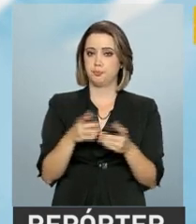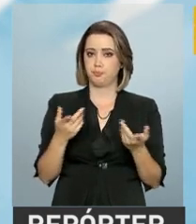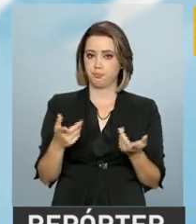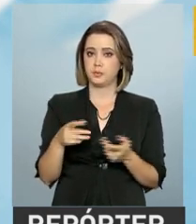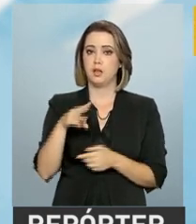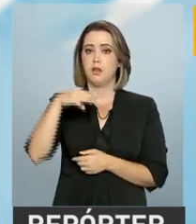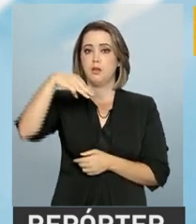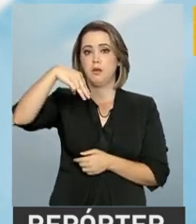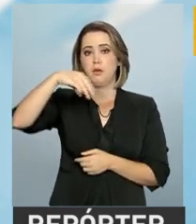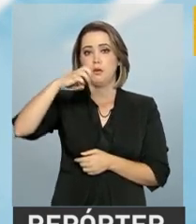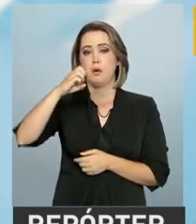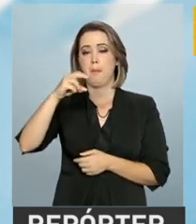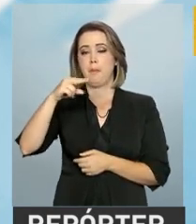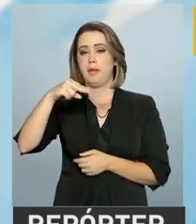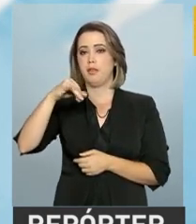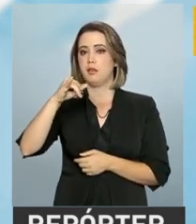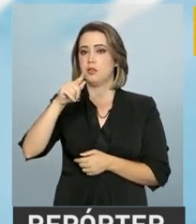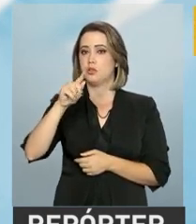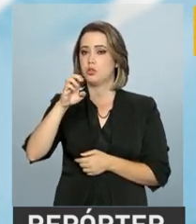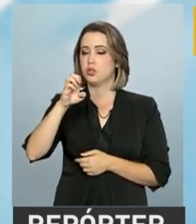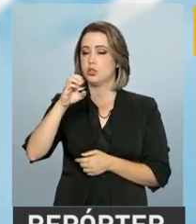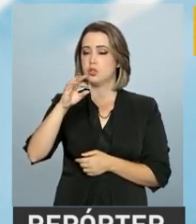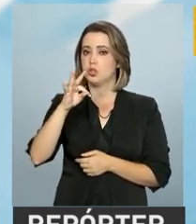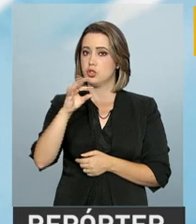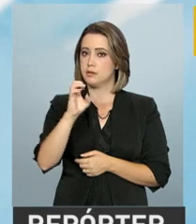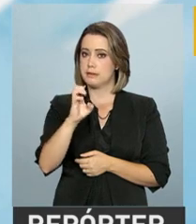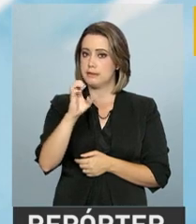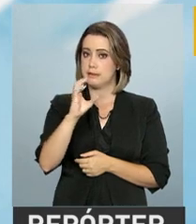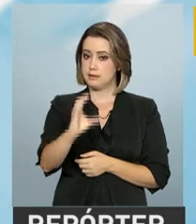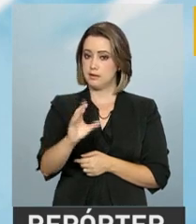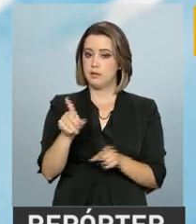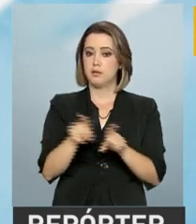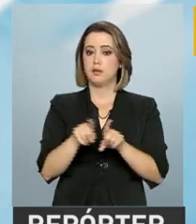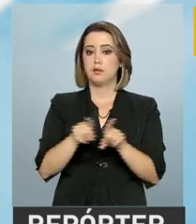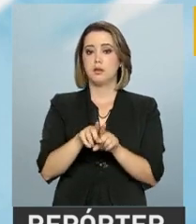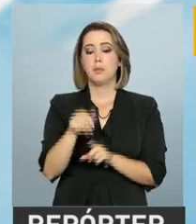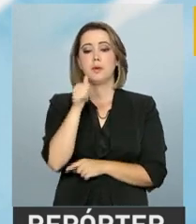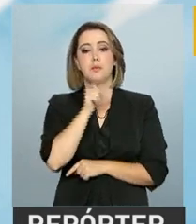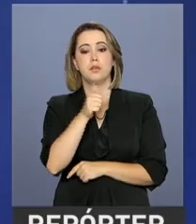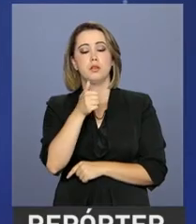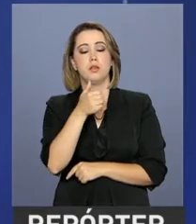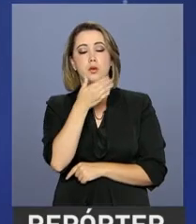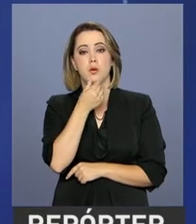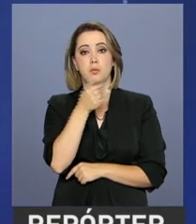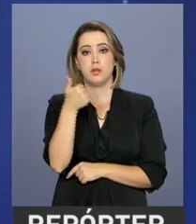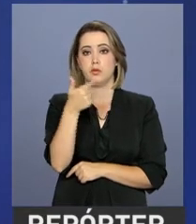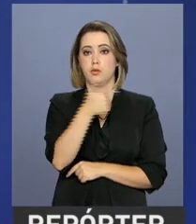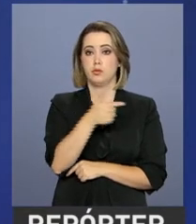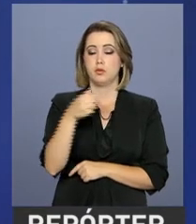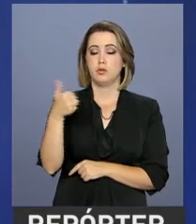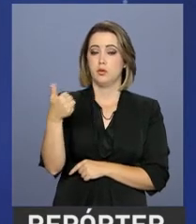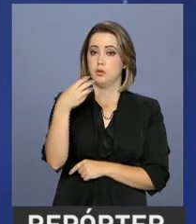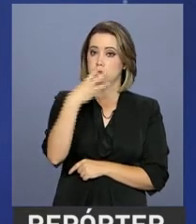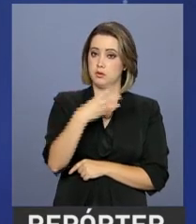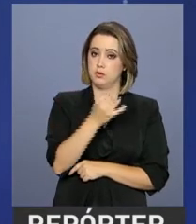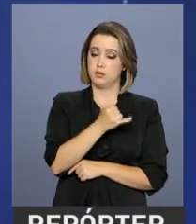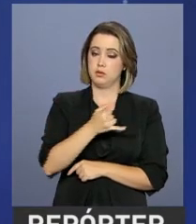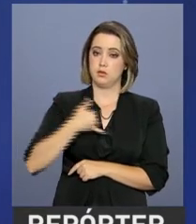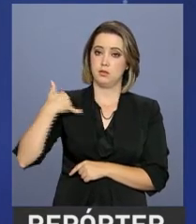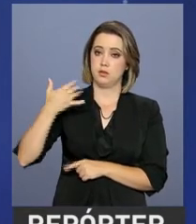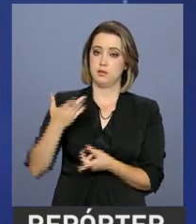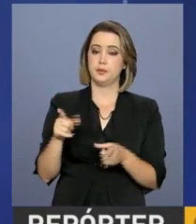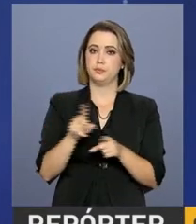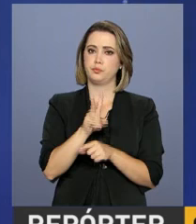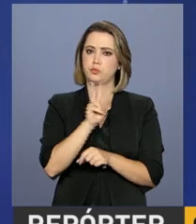meningite C, foi incluída a imunização para meninos e meninas de 12 e 13 anos. Para aumentar a proteção dos